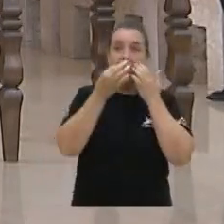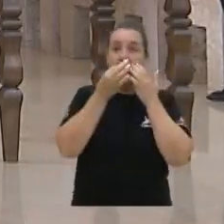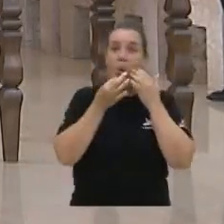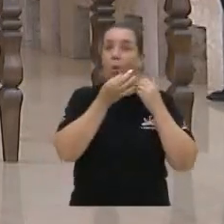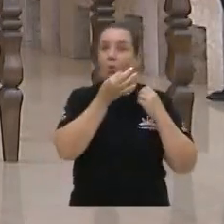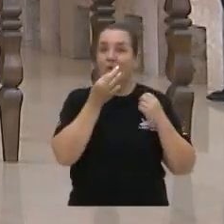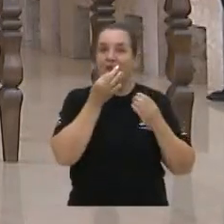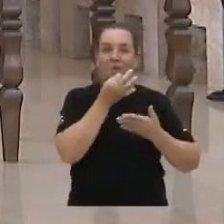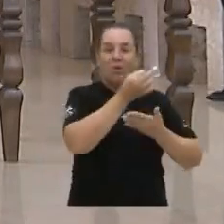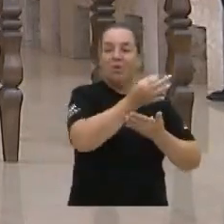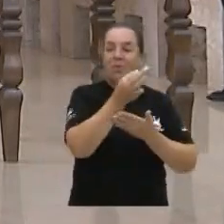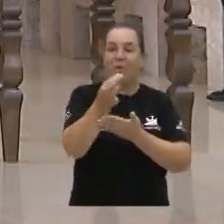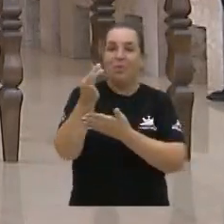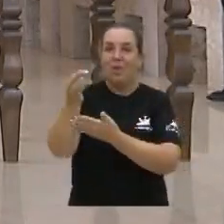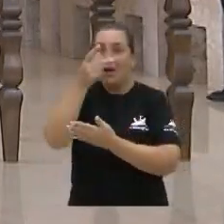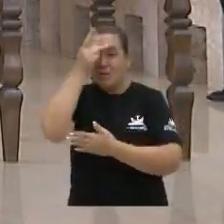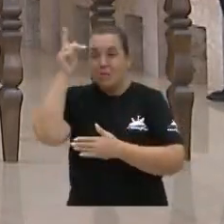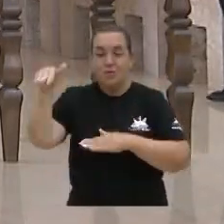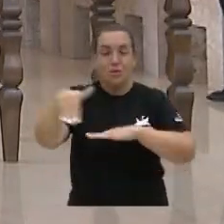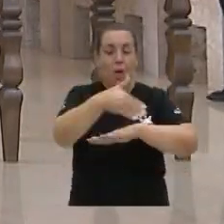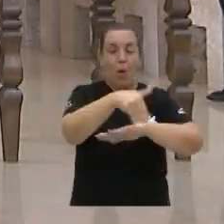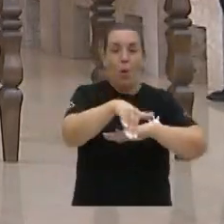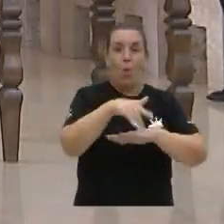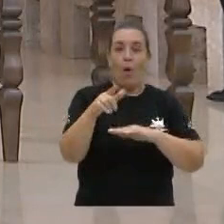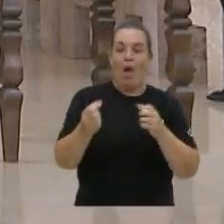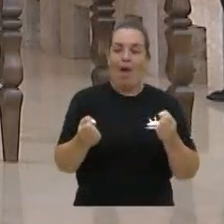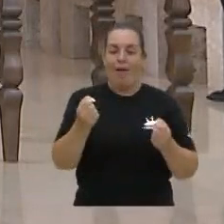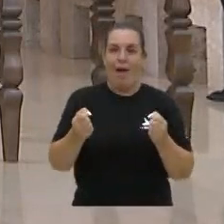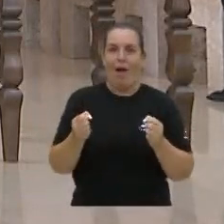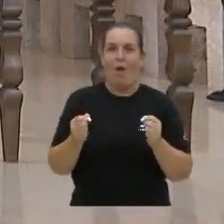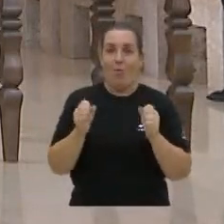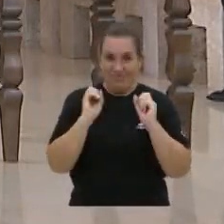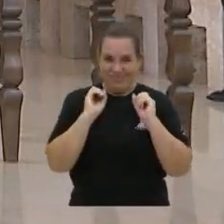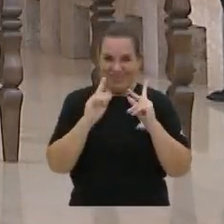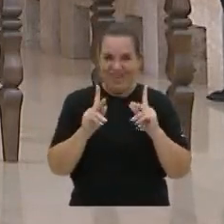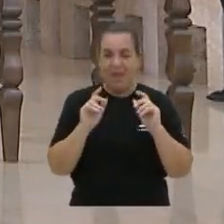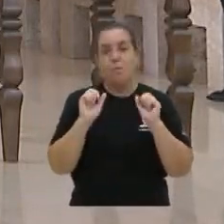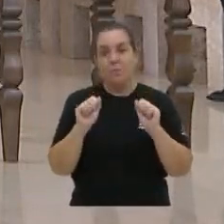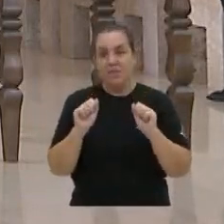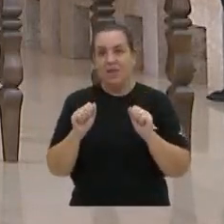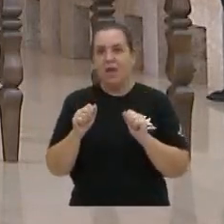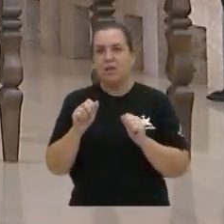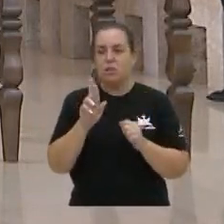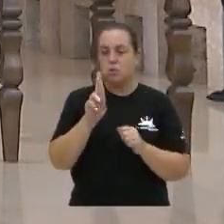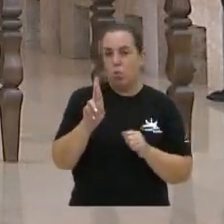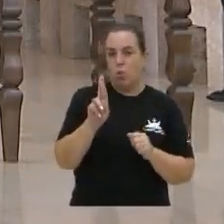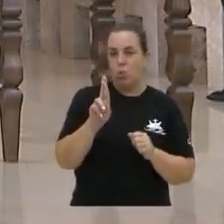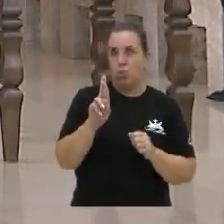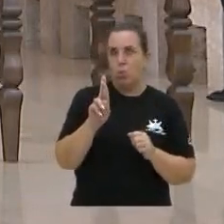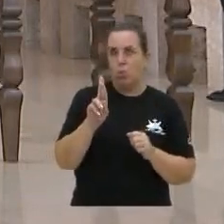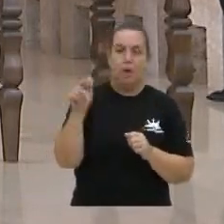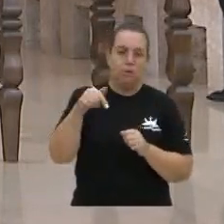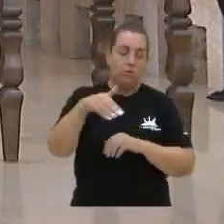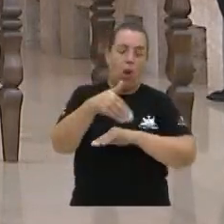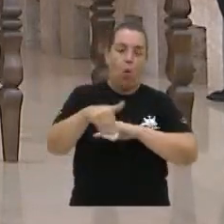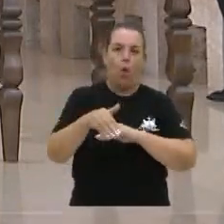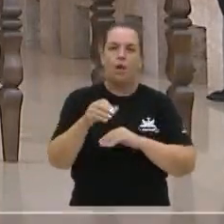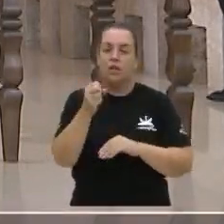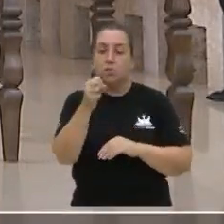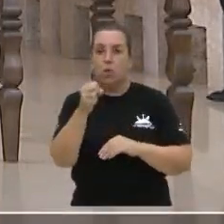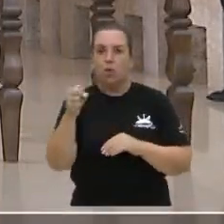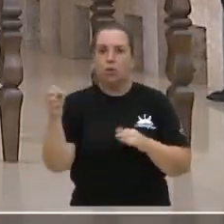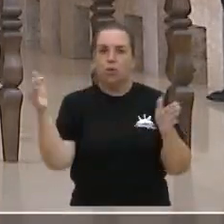Santa Comunhão para os que não podem vir à igreja das 8 da manhã ao meio-dia. Mas tudo